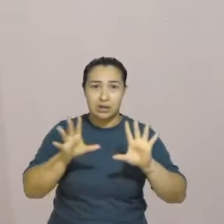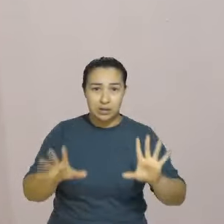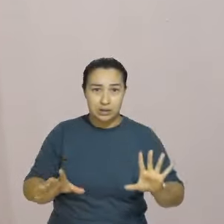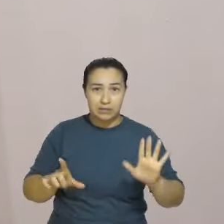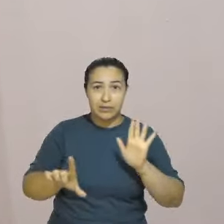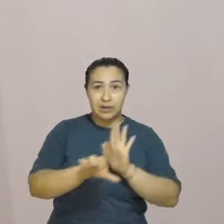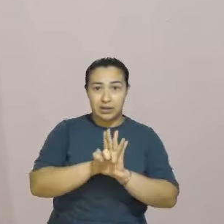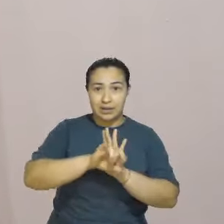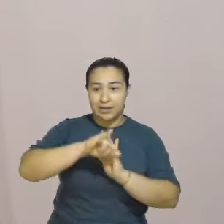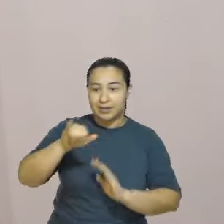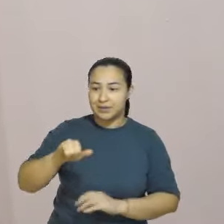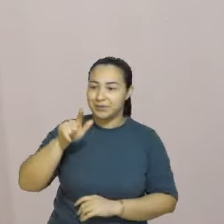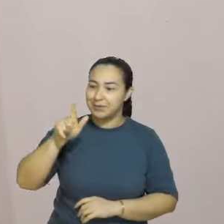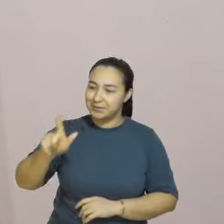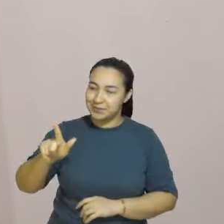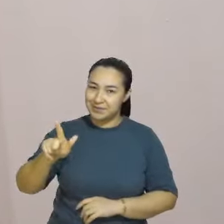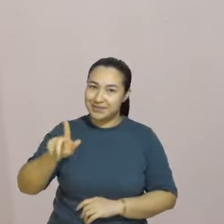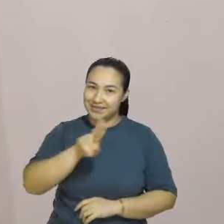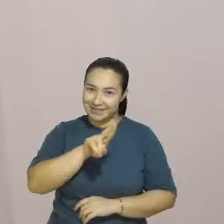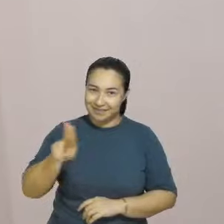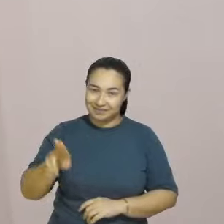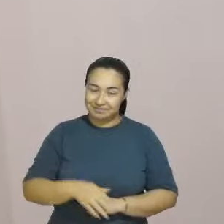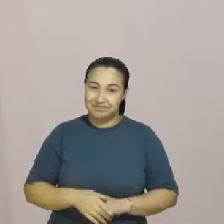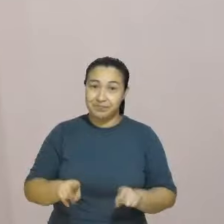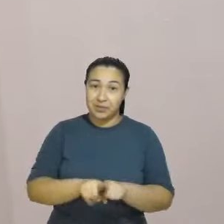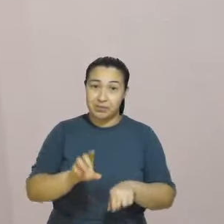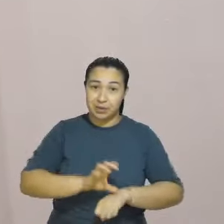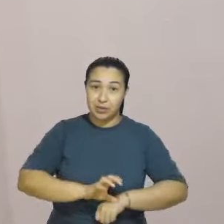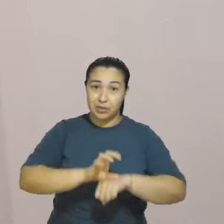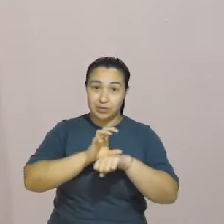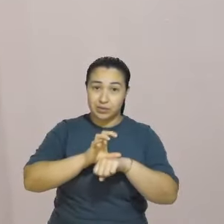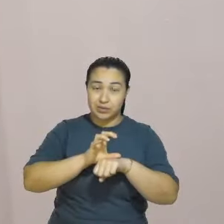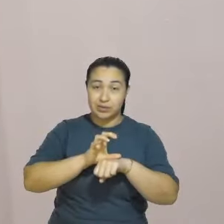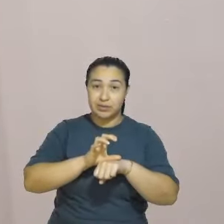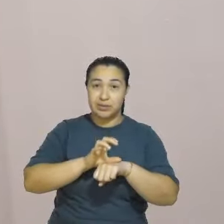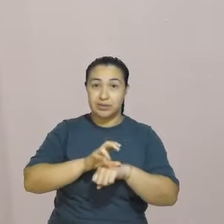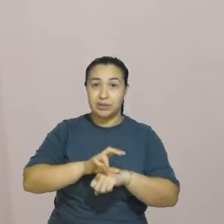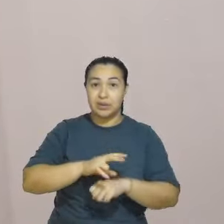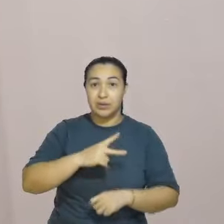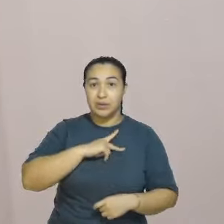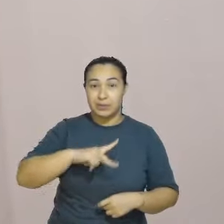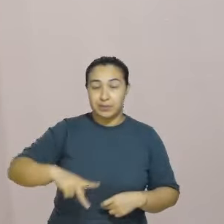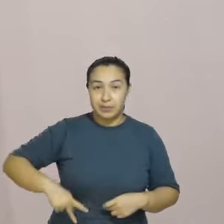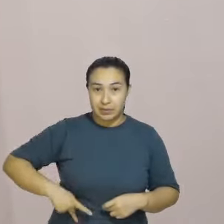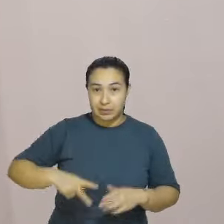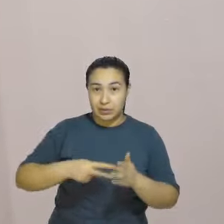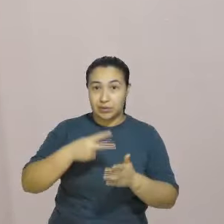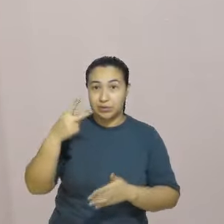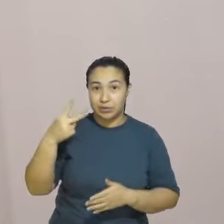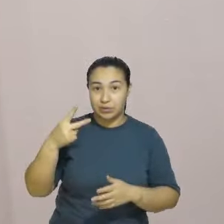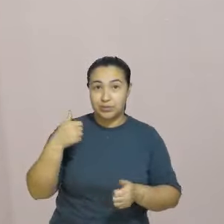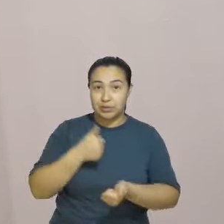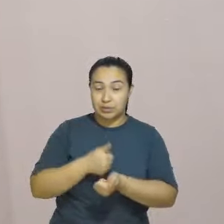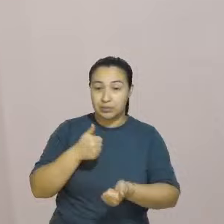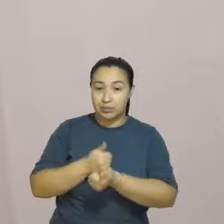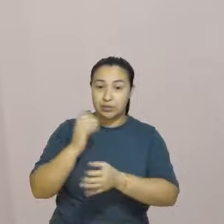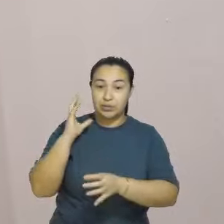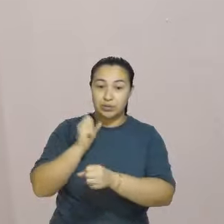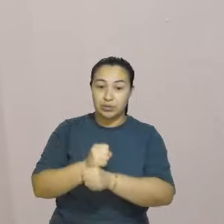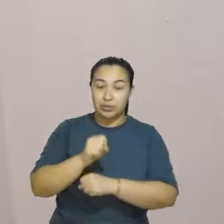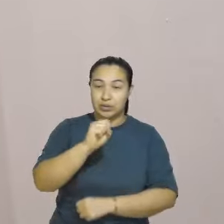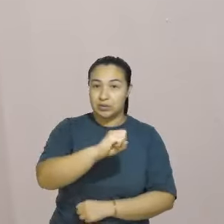Júlio Garcia. Conselheiro José Ney Ascari, vice-presidente do Tribunal de Contas do Estado de Santa Catarina,